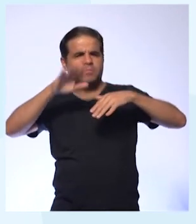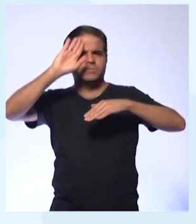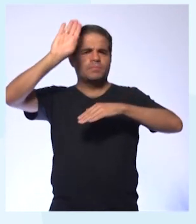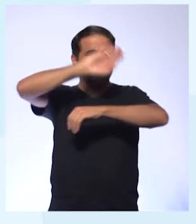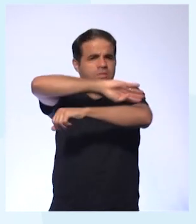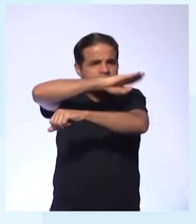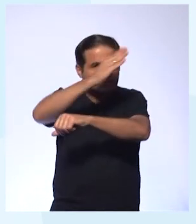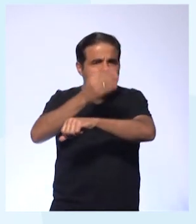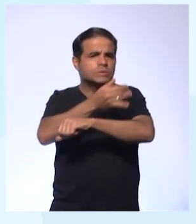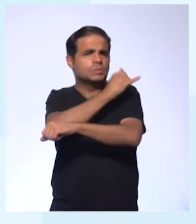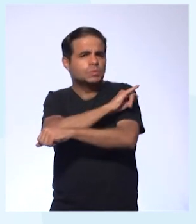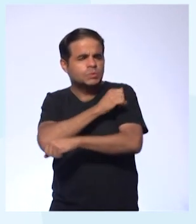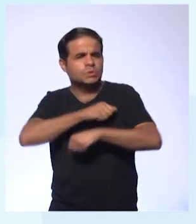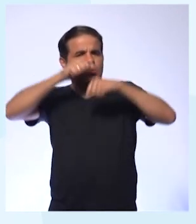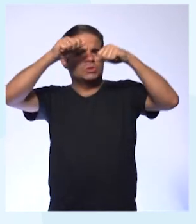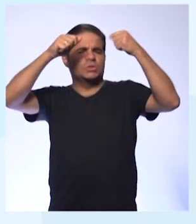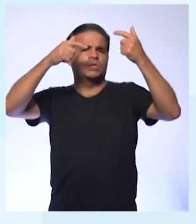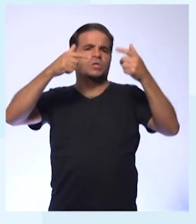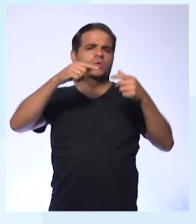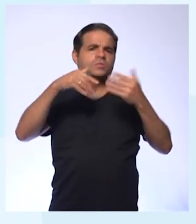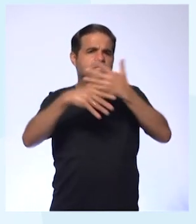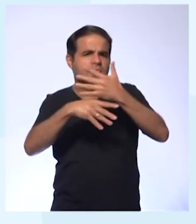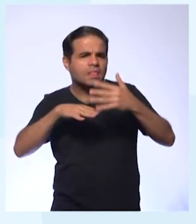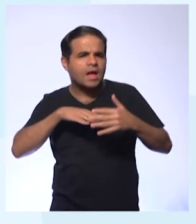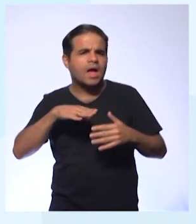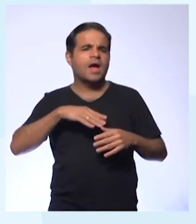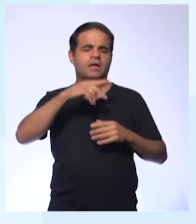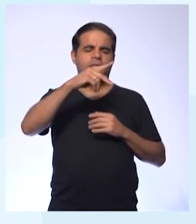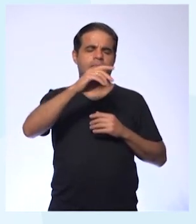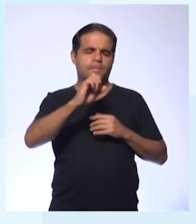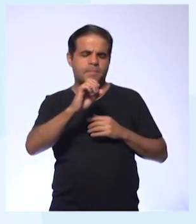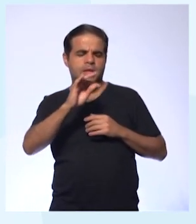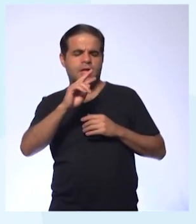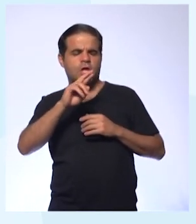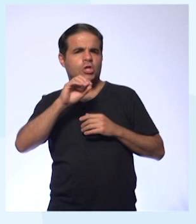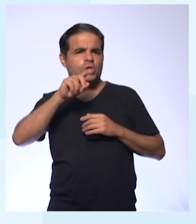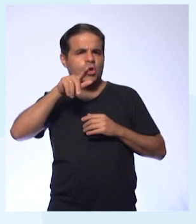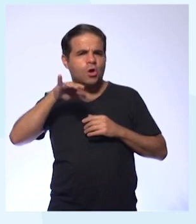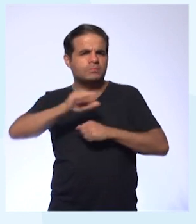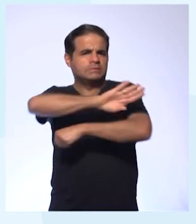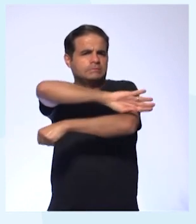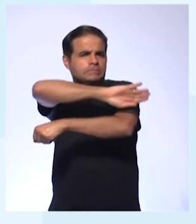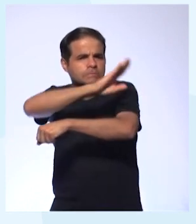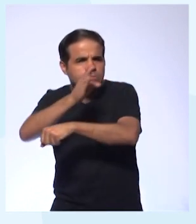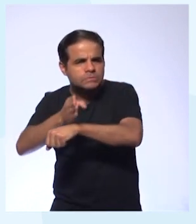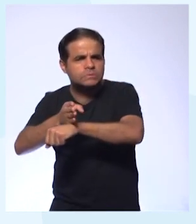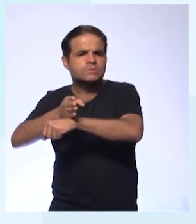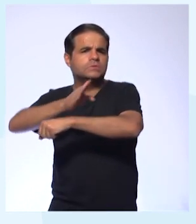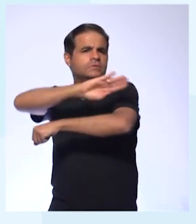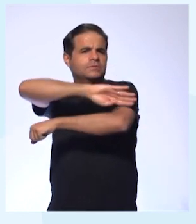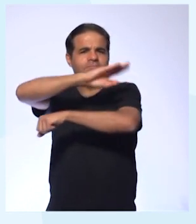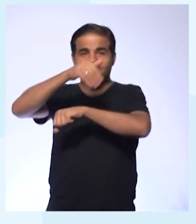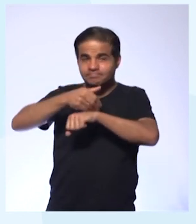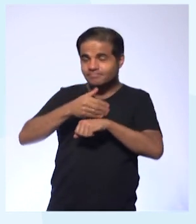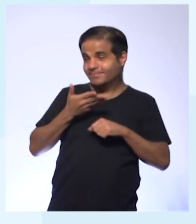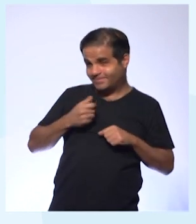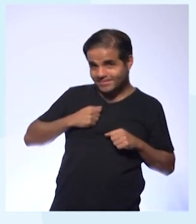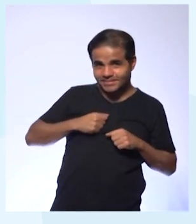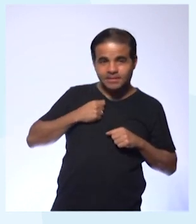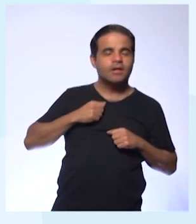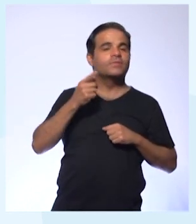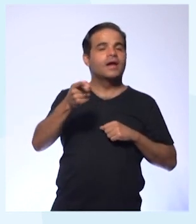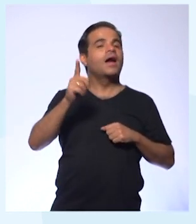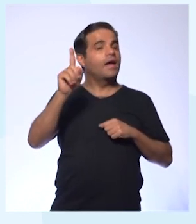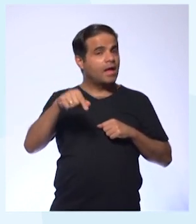serranas do Rio, Petrópolis, né, que são regiões aí cheias de serras, né, matando saudades aí, né? Então, aí o